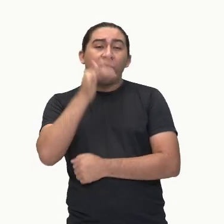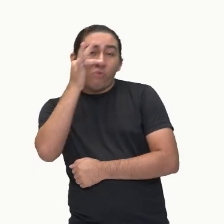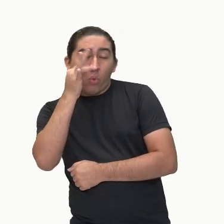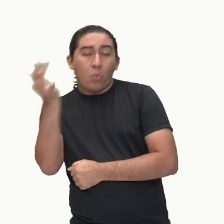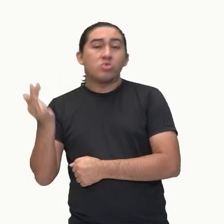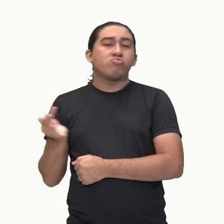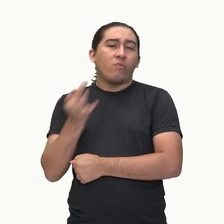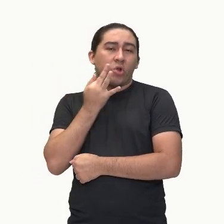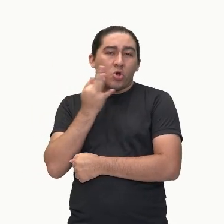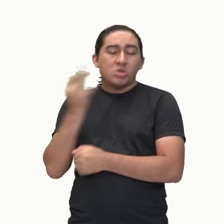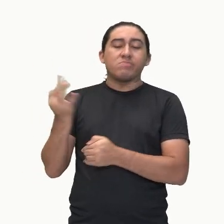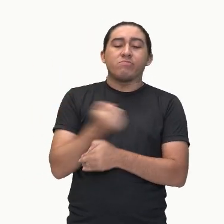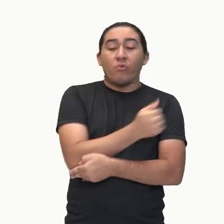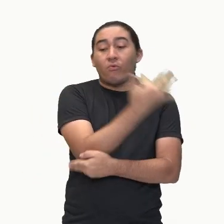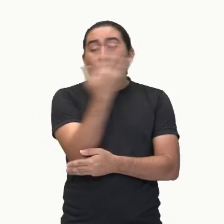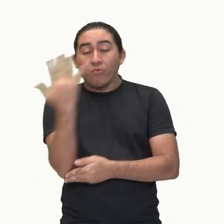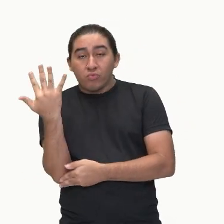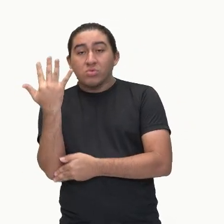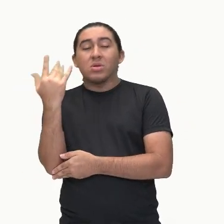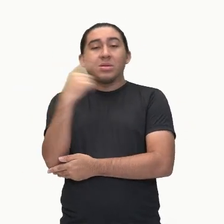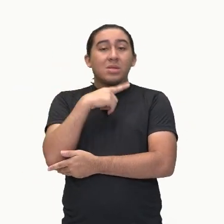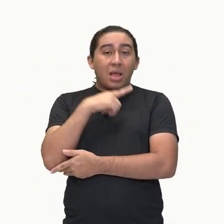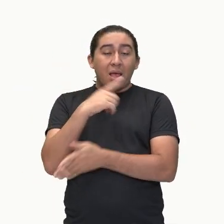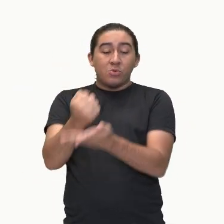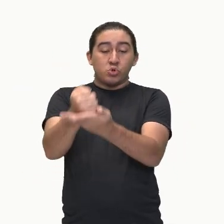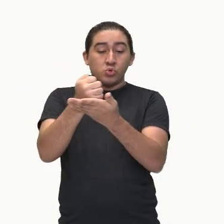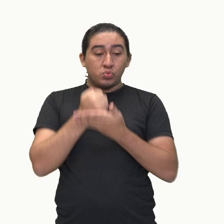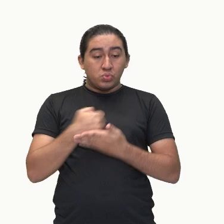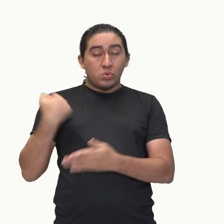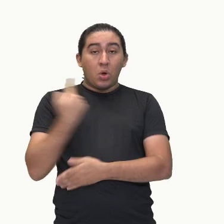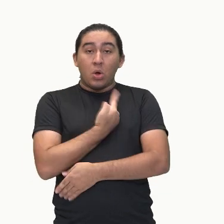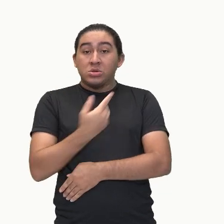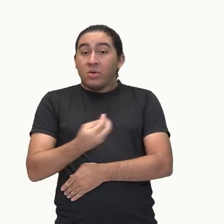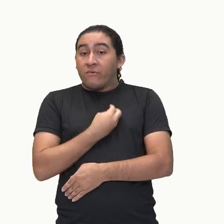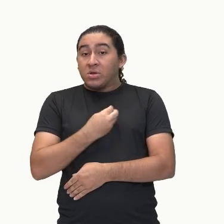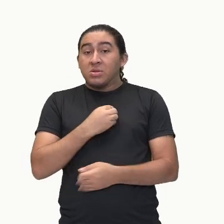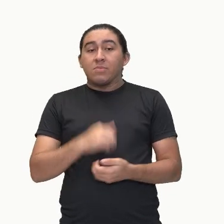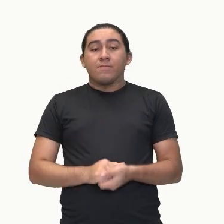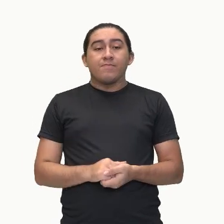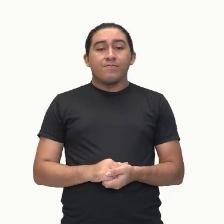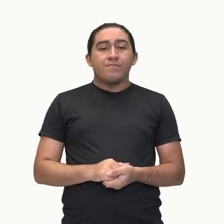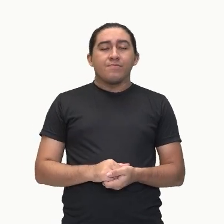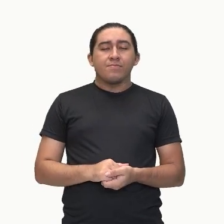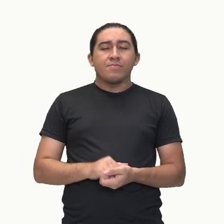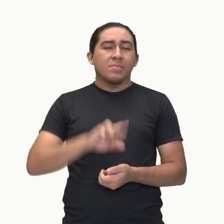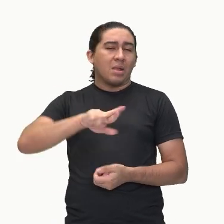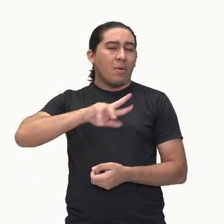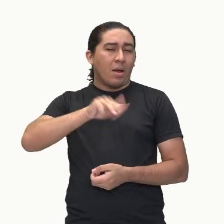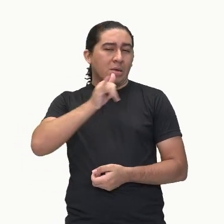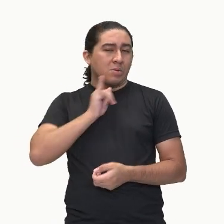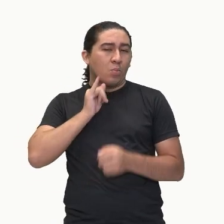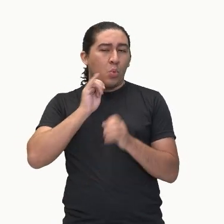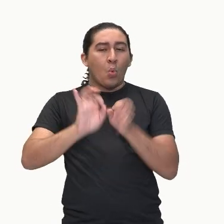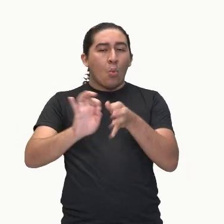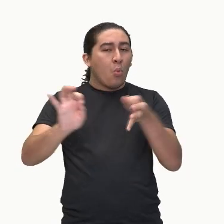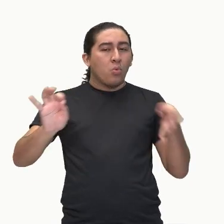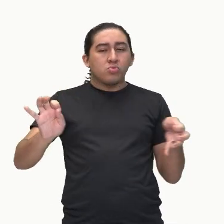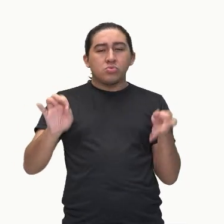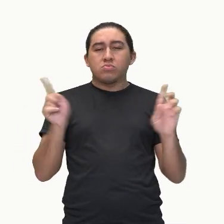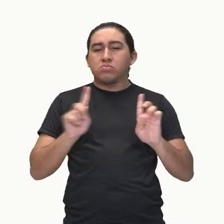nos dá vida. Então, nós não precisamos olhar de forma distante.